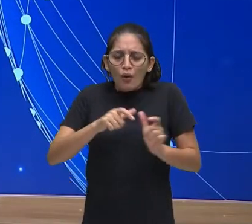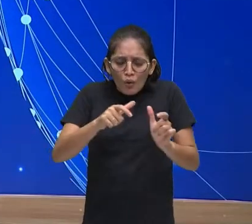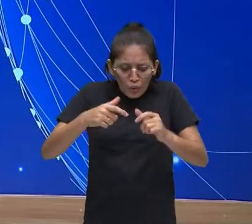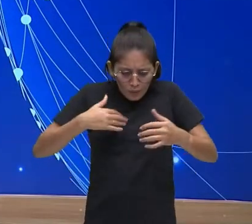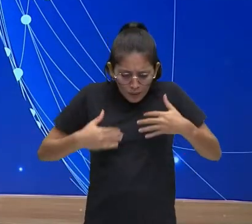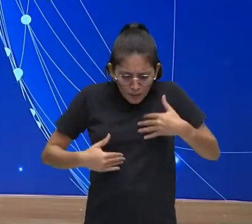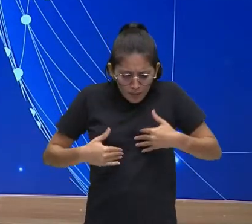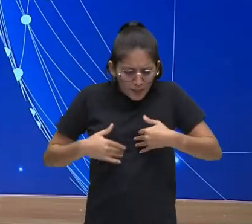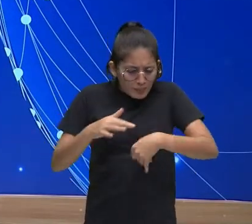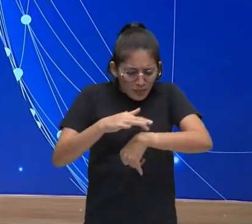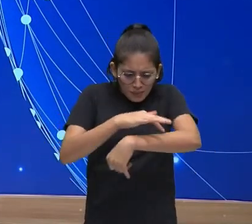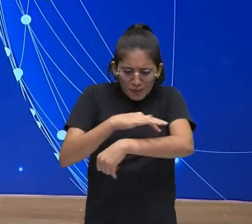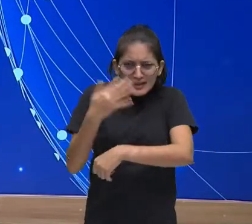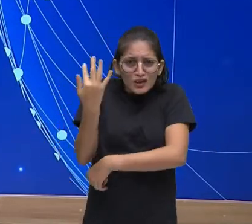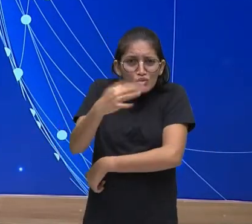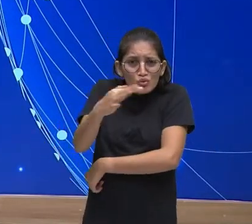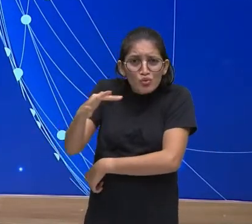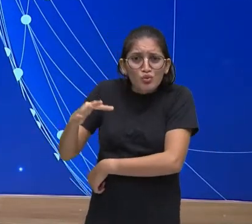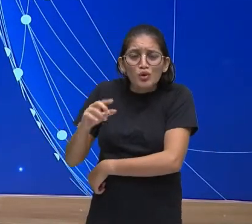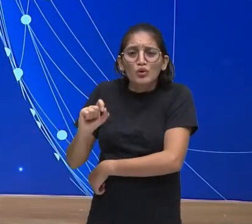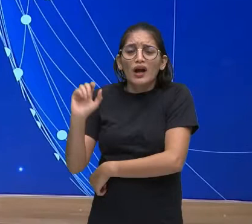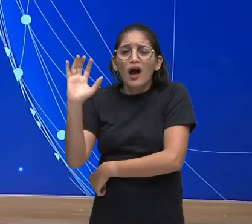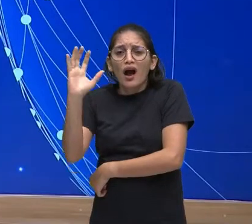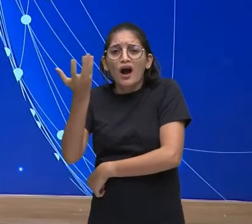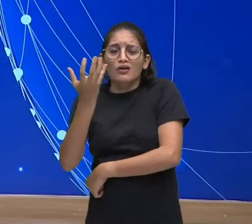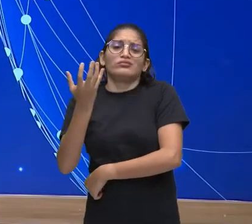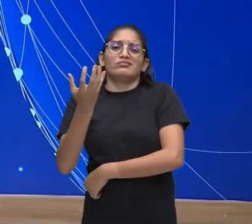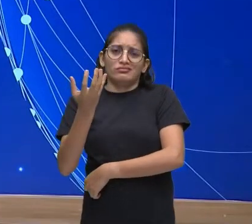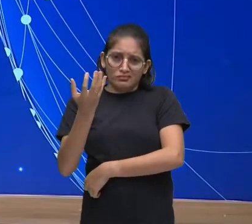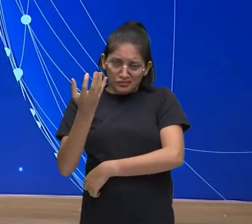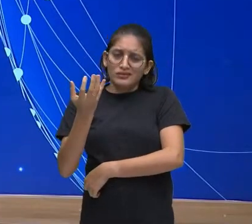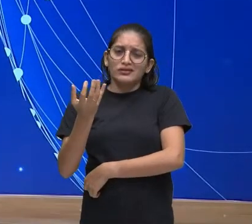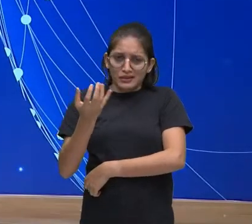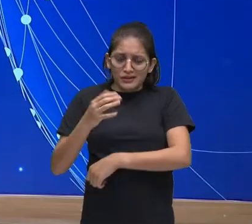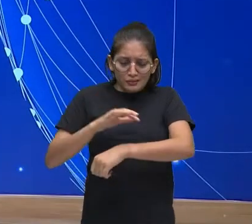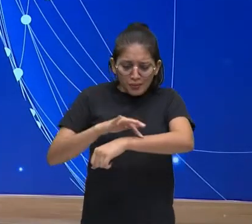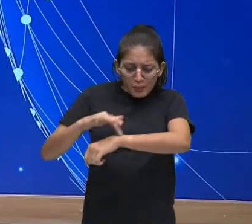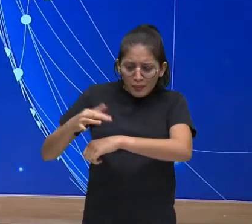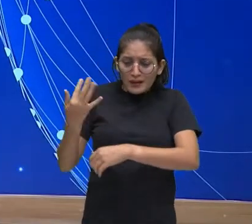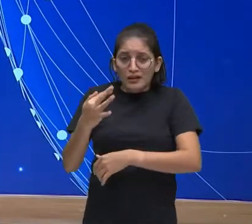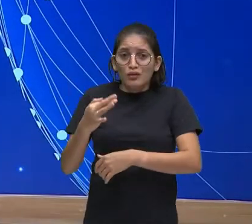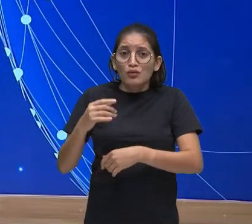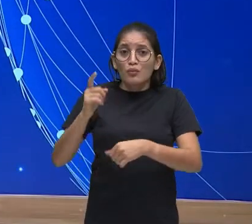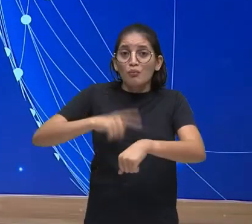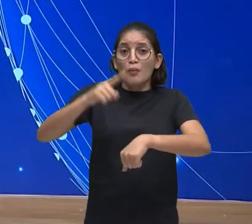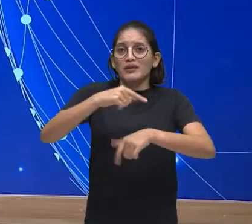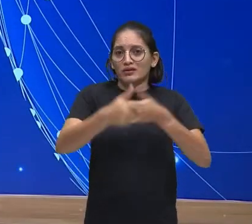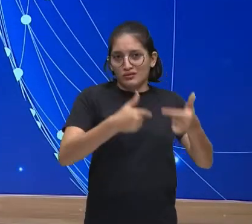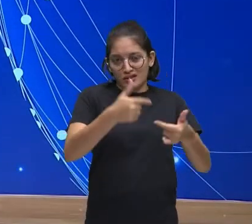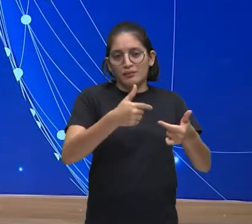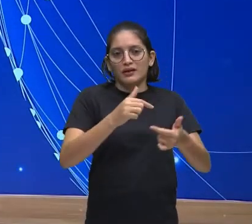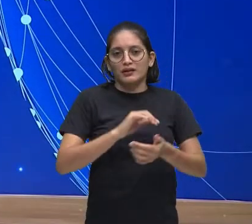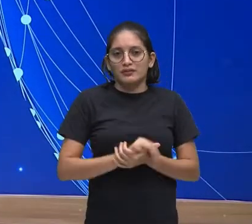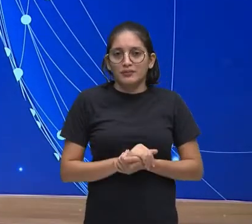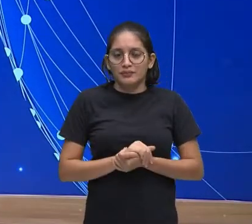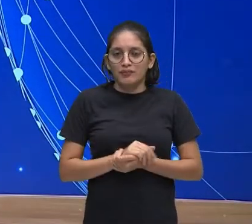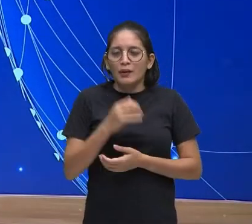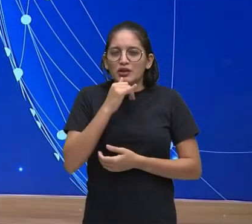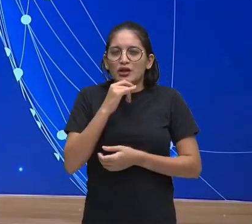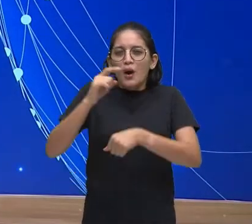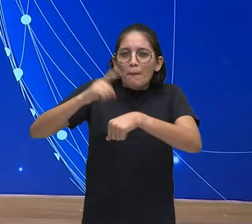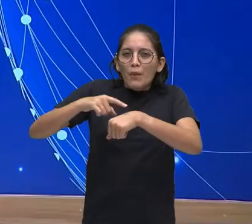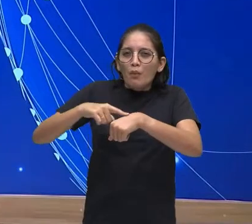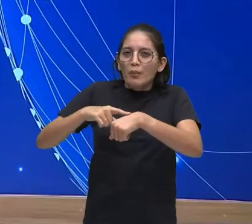onde está me incomodando, o que está causando as dores, as possíveis dores ali da minha jornada de trabalho. Será que o pincel na hora